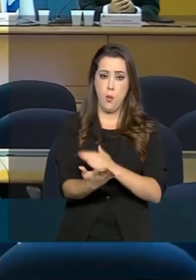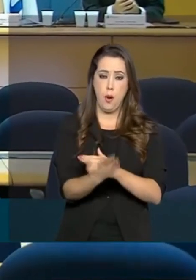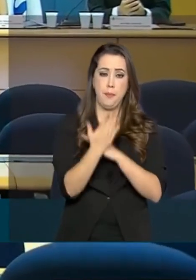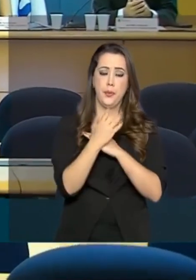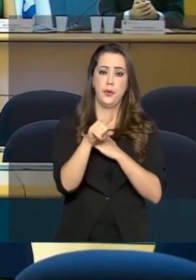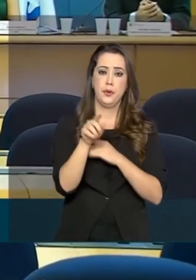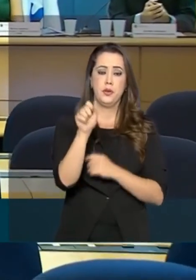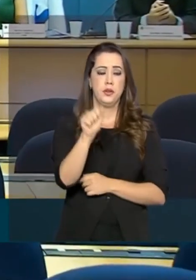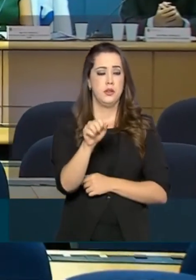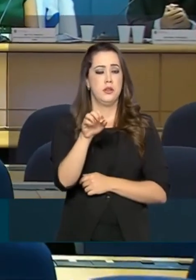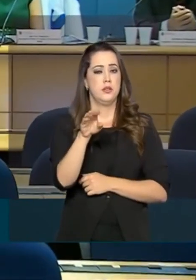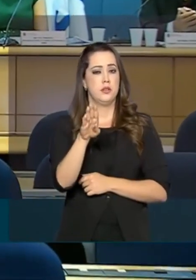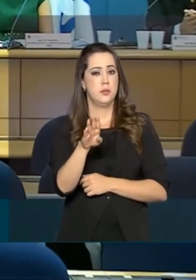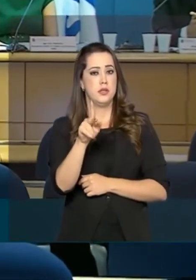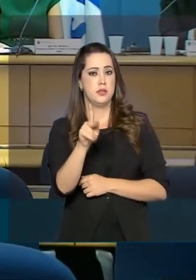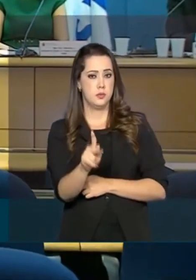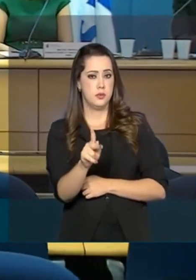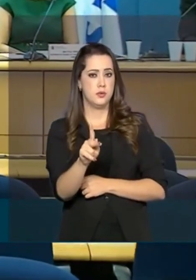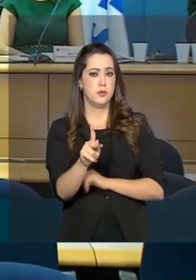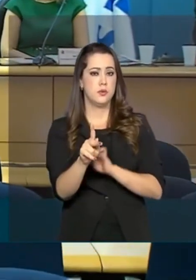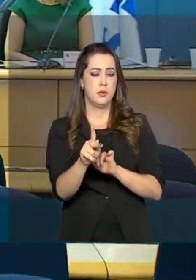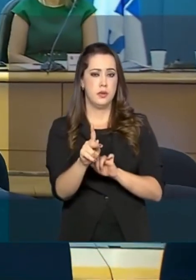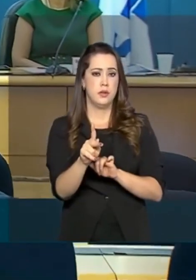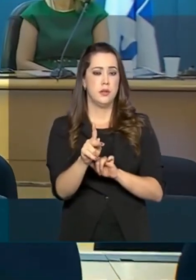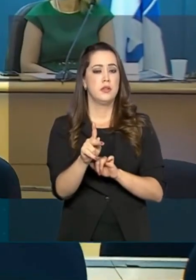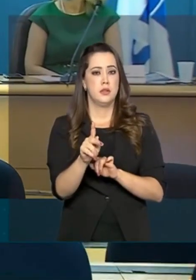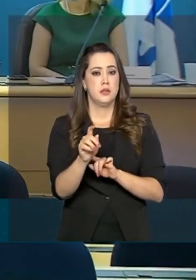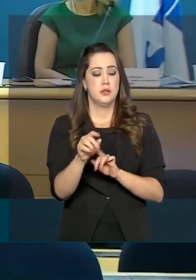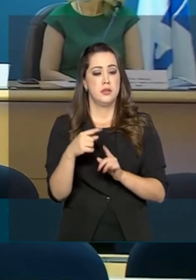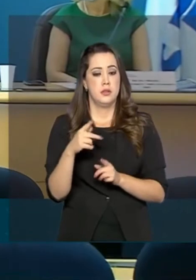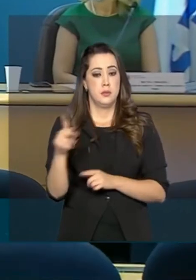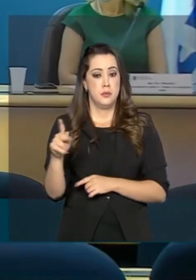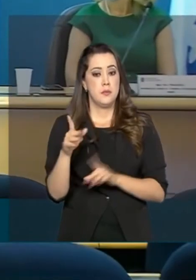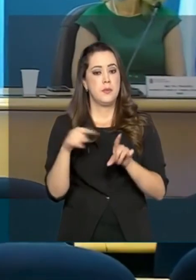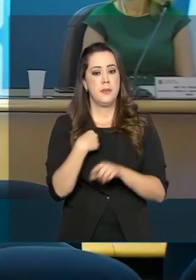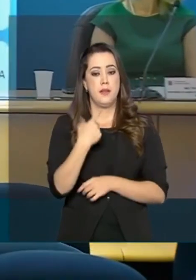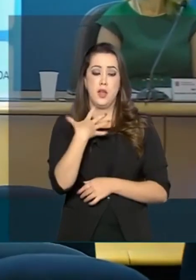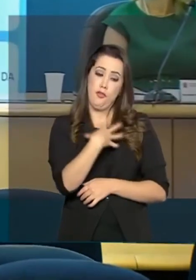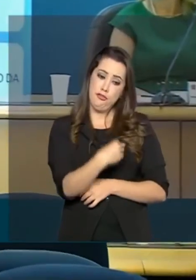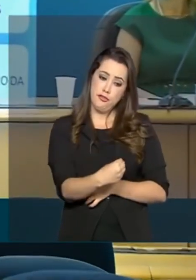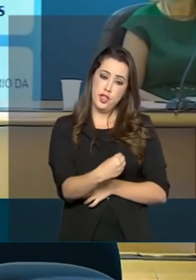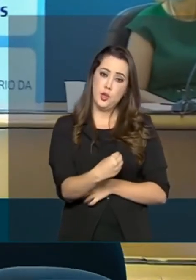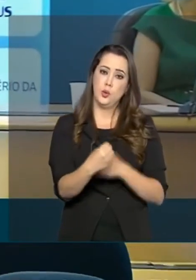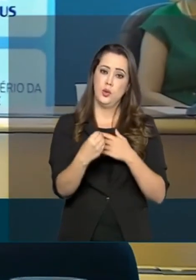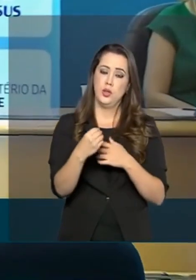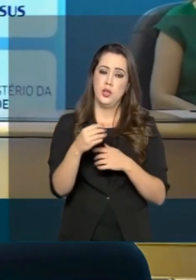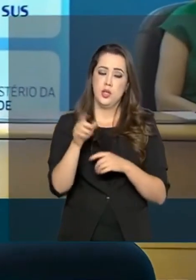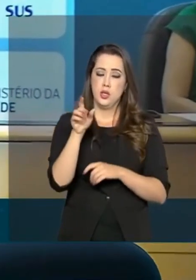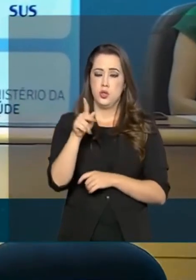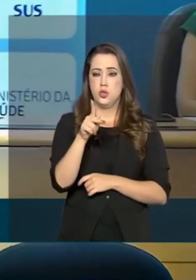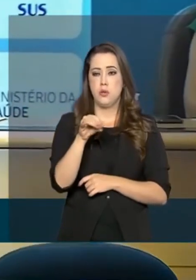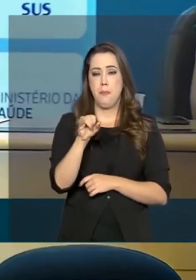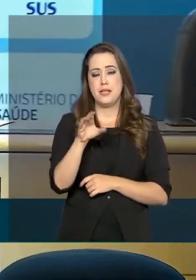da Associação Brasileira de Psiquiatria e Psicologia. Como filho de psicólogo, eu me sinto muito feliz e honrado em